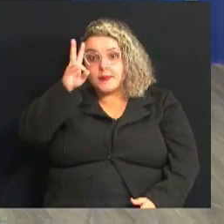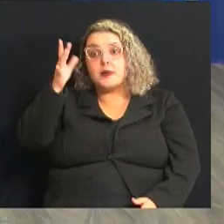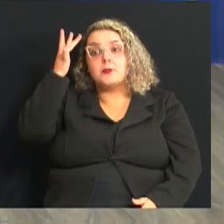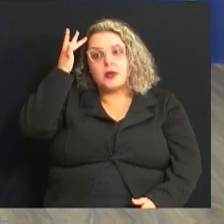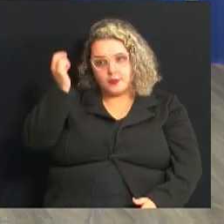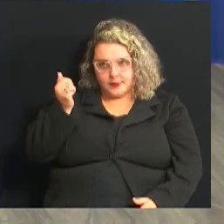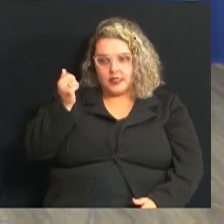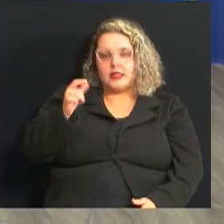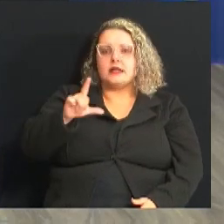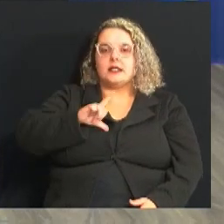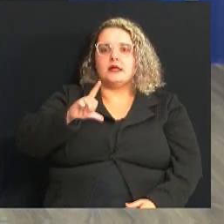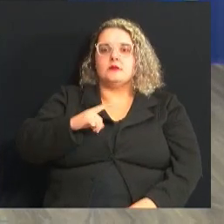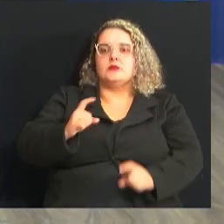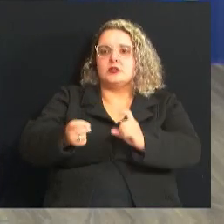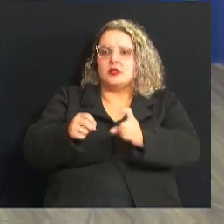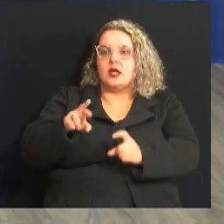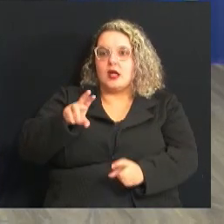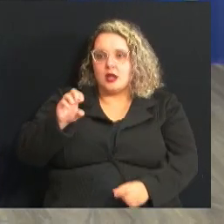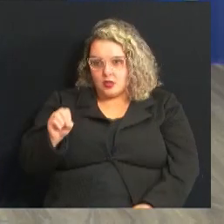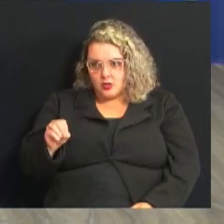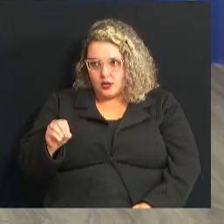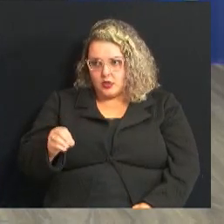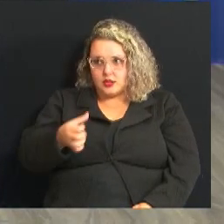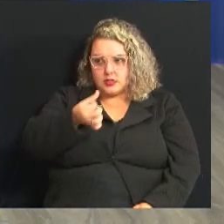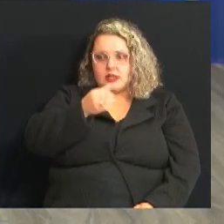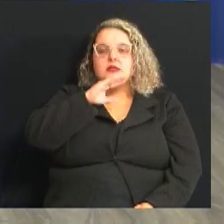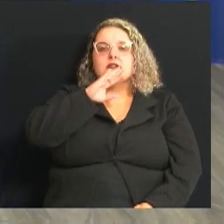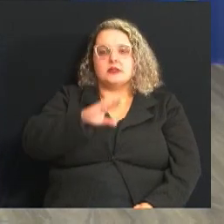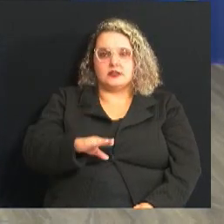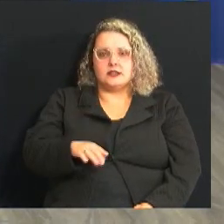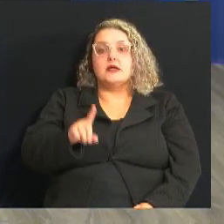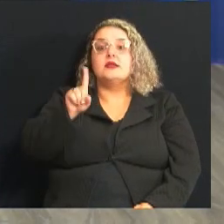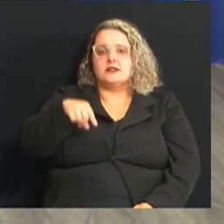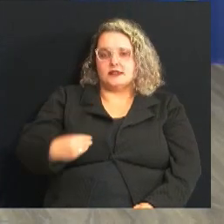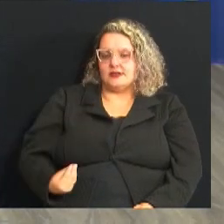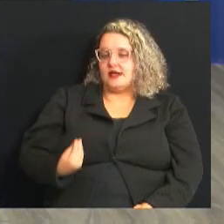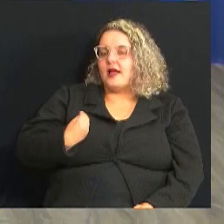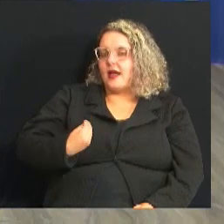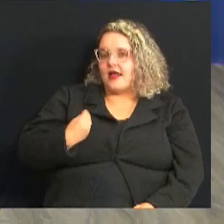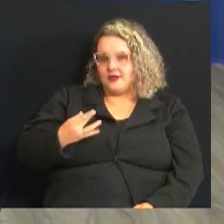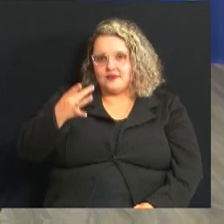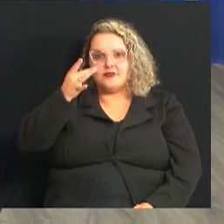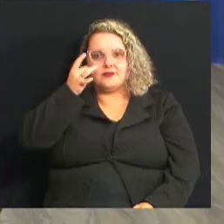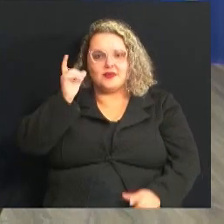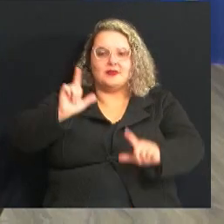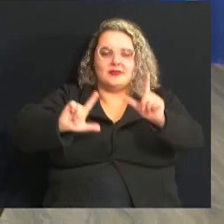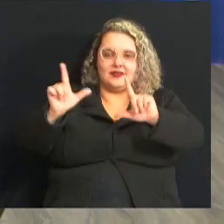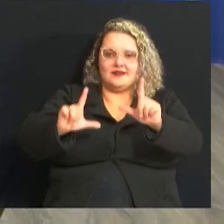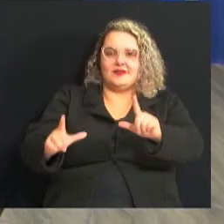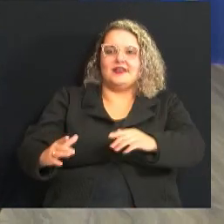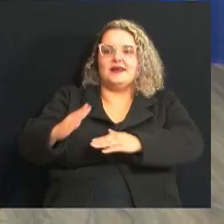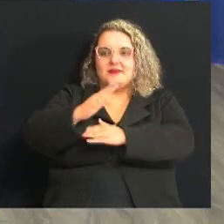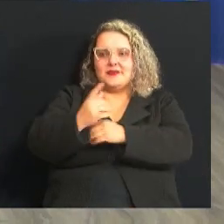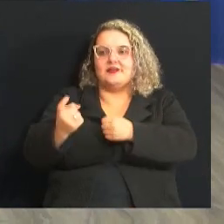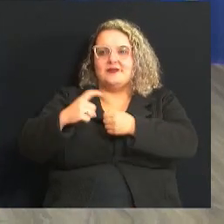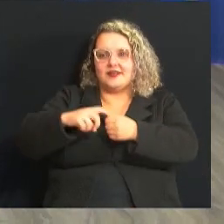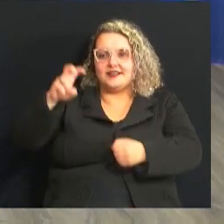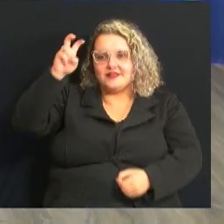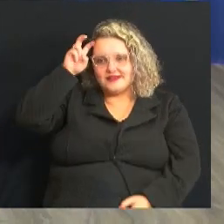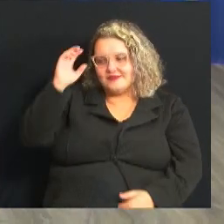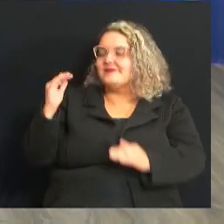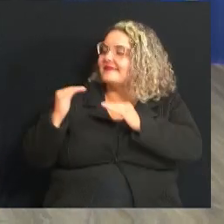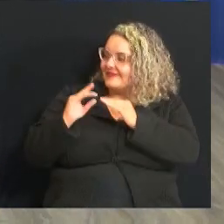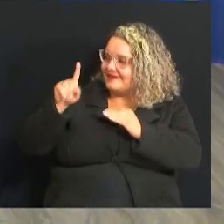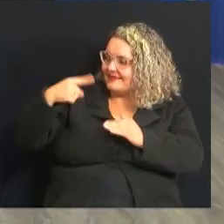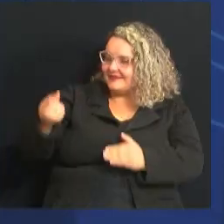temos reunião ordinária a partir das 6 horas da tarde. Com transmissão ao vivo pela TV Câmara, eu volto na quinta-feira. Combinado, até